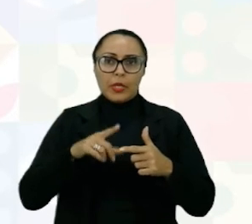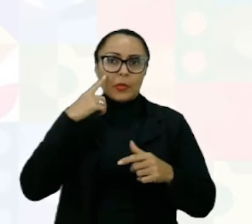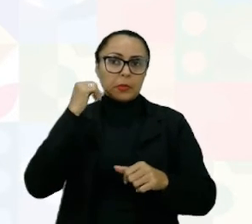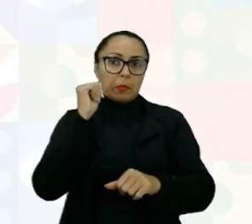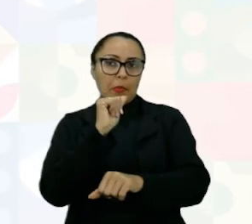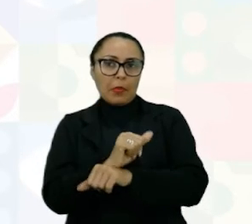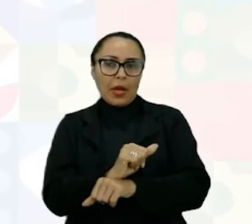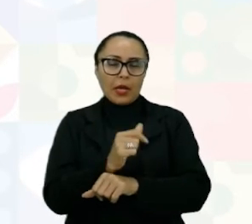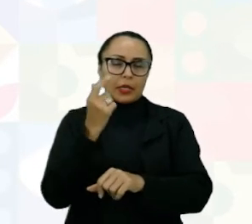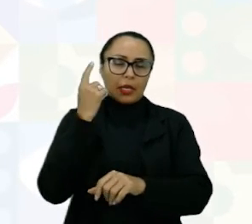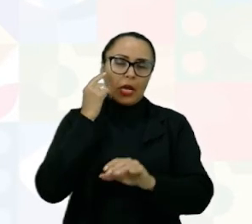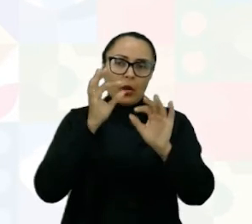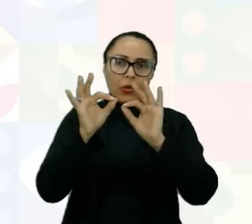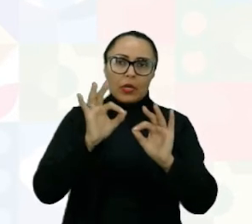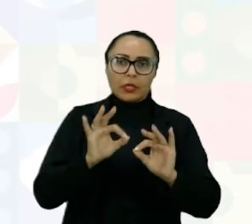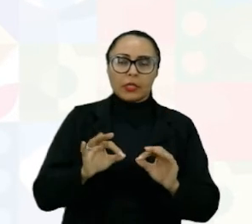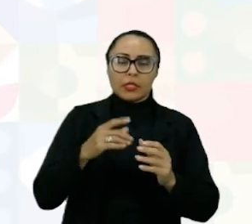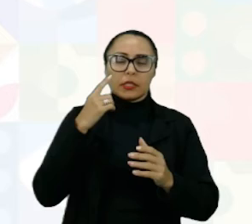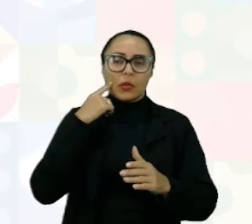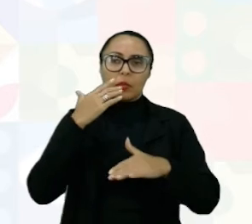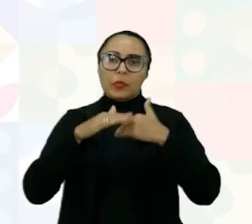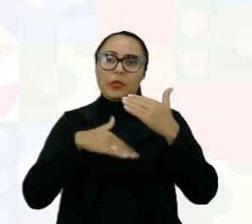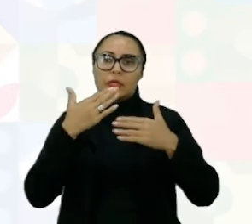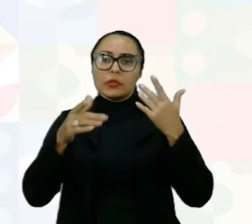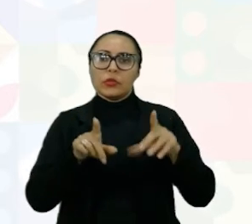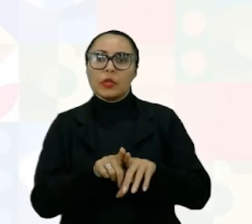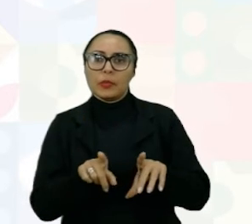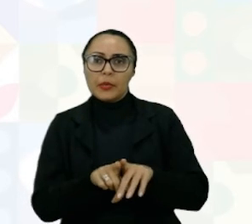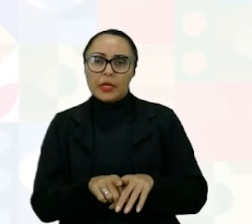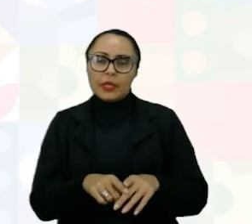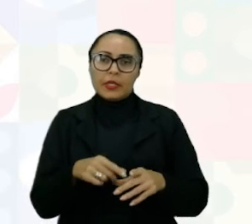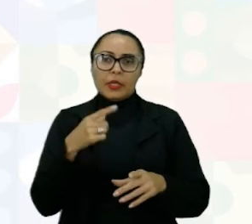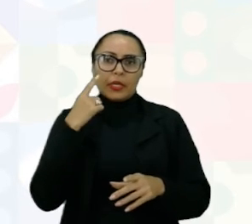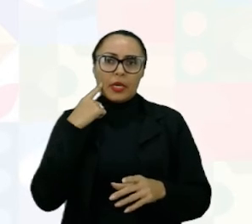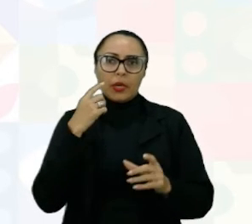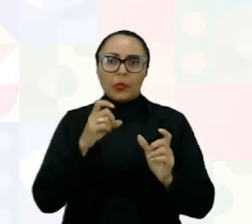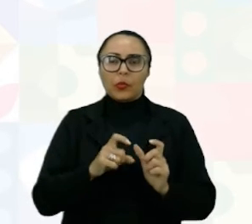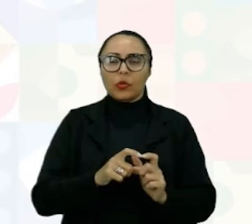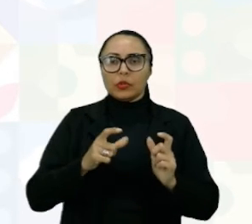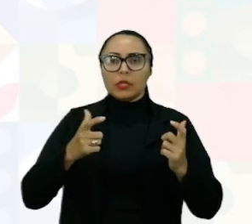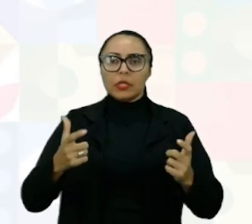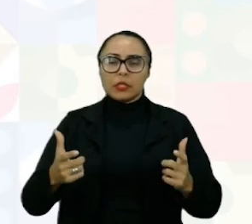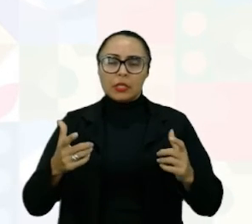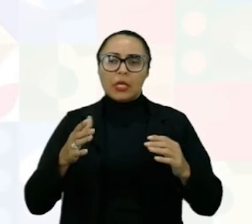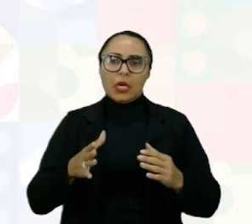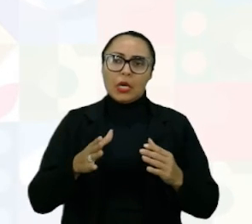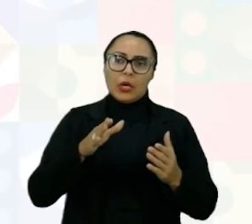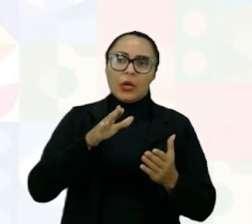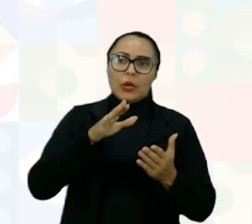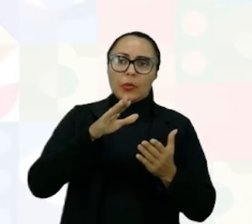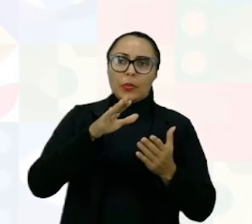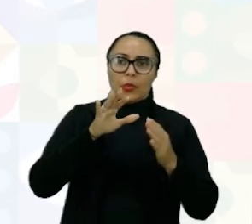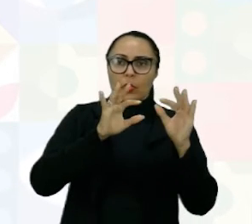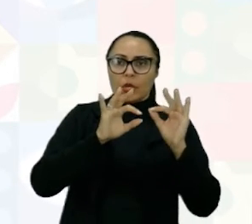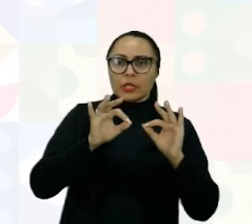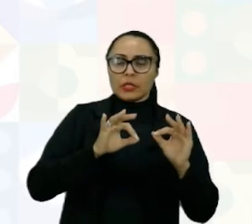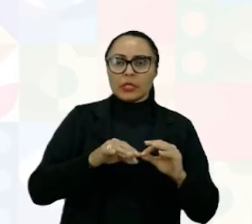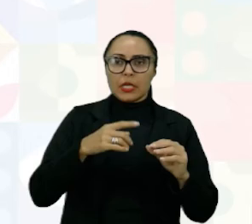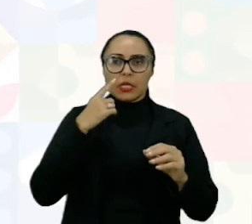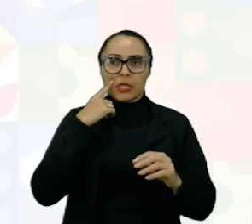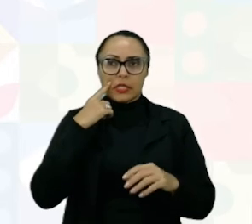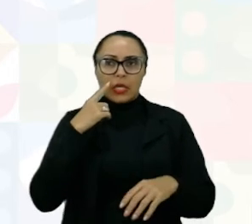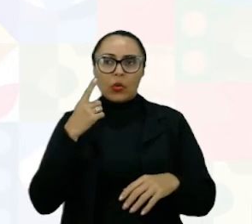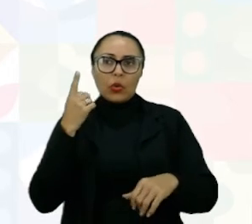Outro processo também é a mudança no processo de montagem para eliminar o desperdício de tempo. Hoje, a